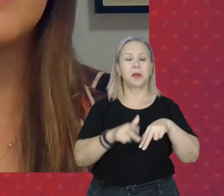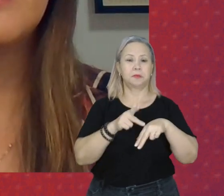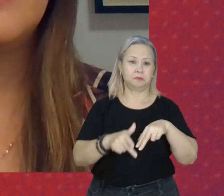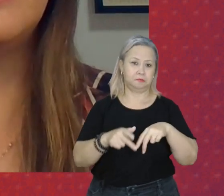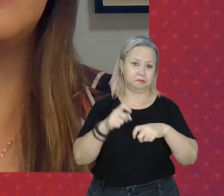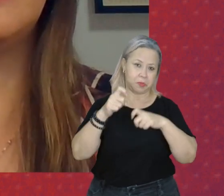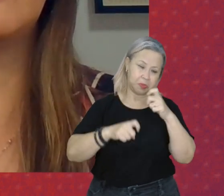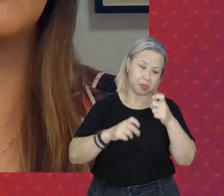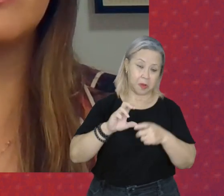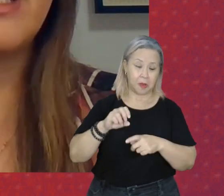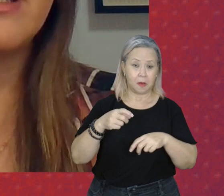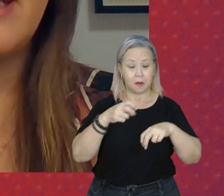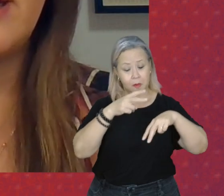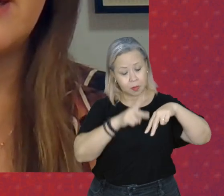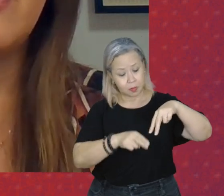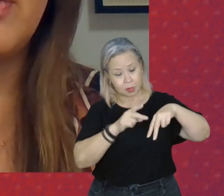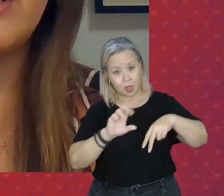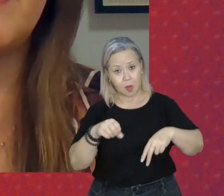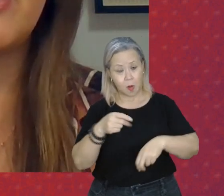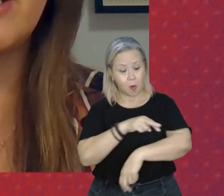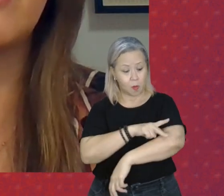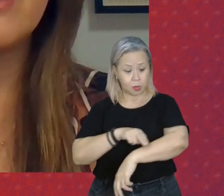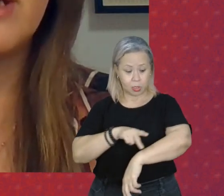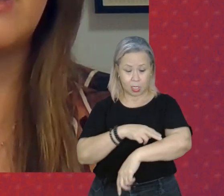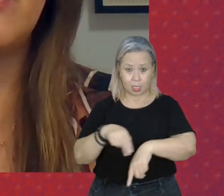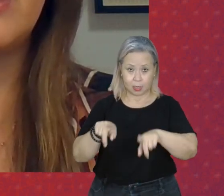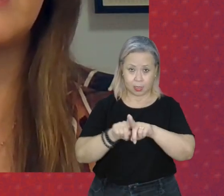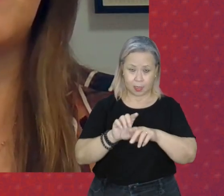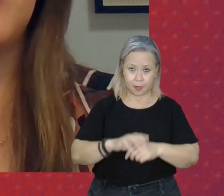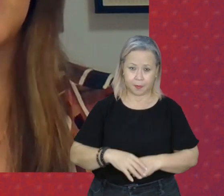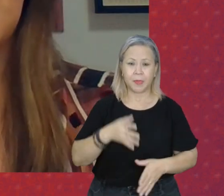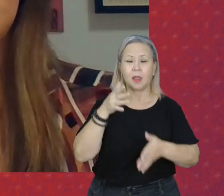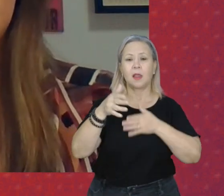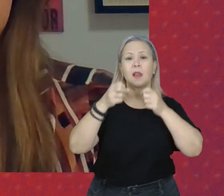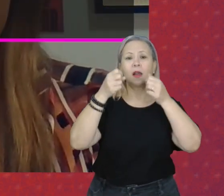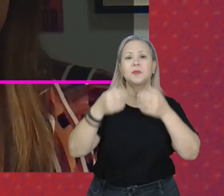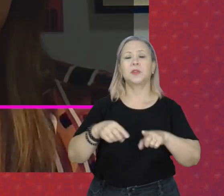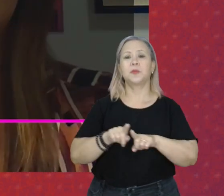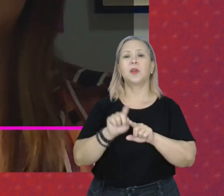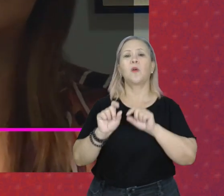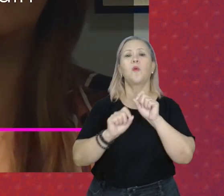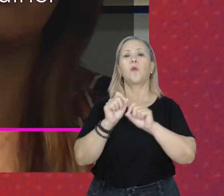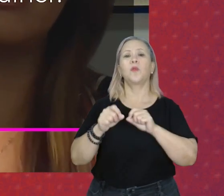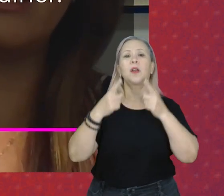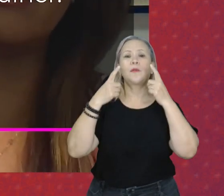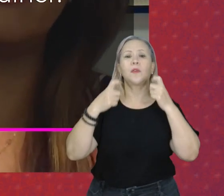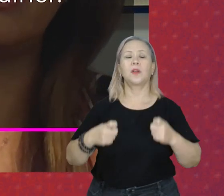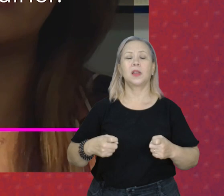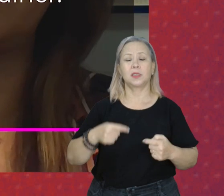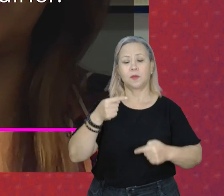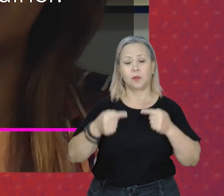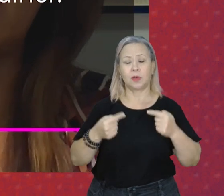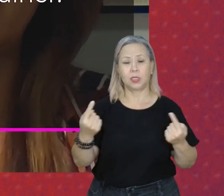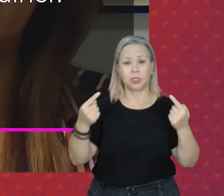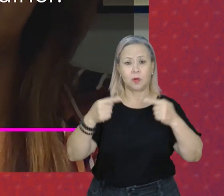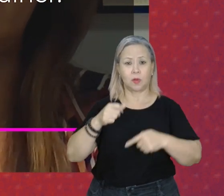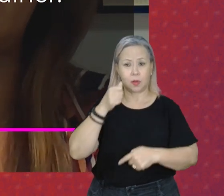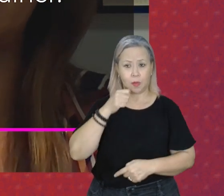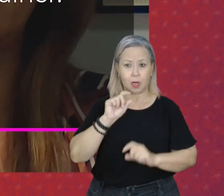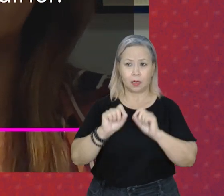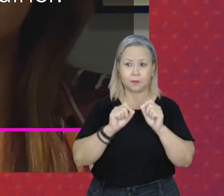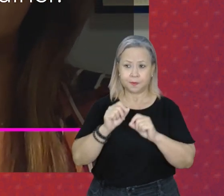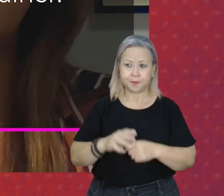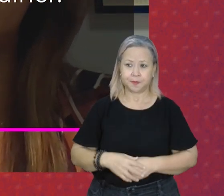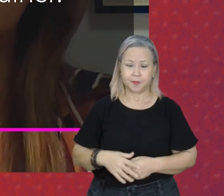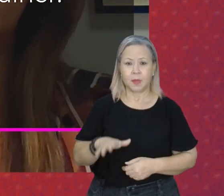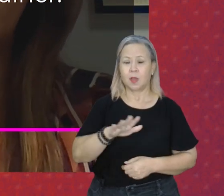raça. E considera-se, aí ela define também o que é considerado violência política contra a mulher. Então, considera-se violência política contra a